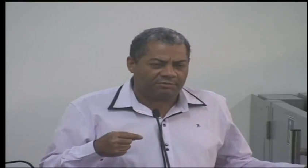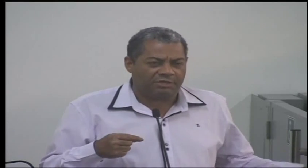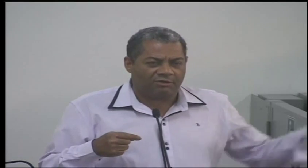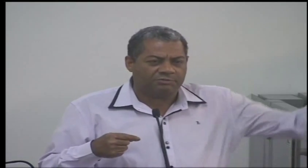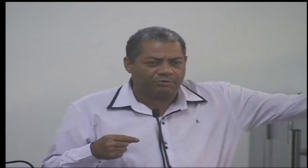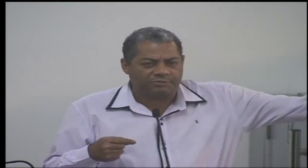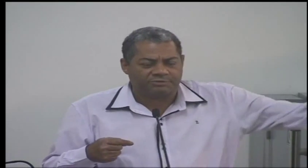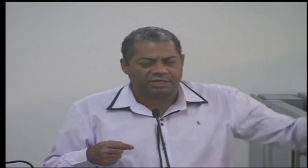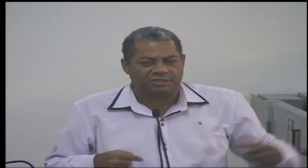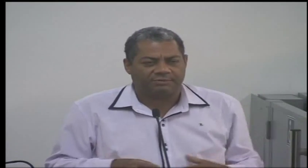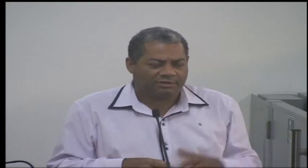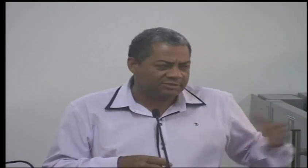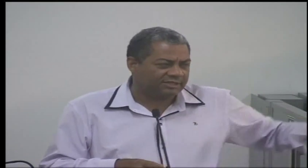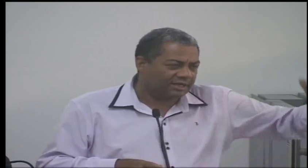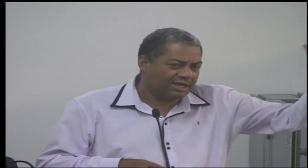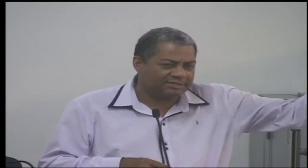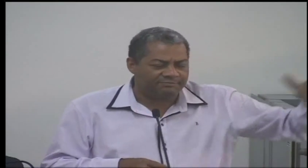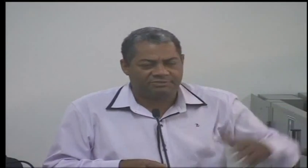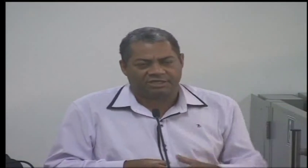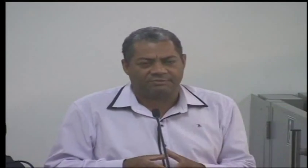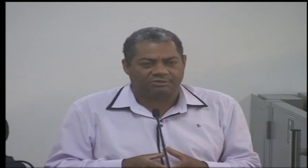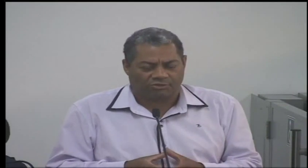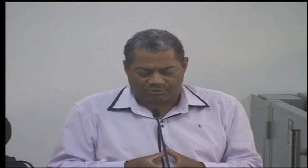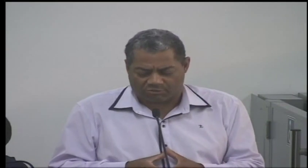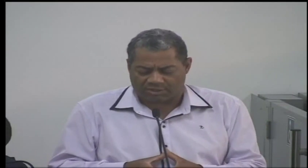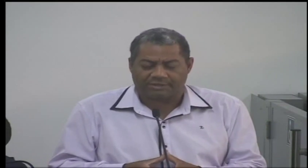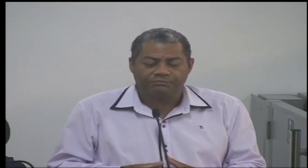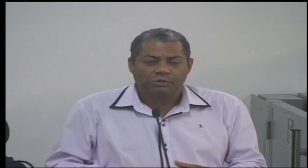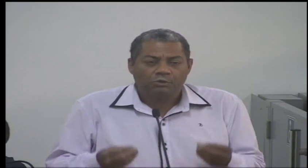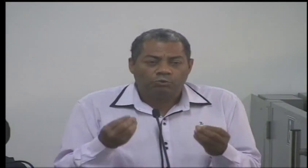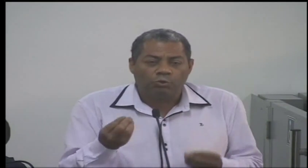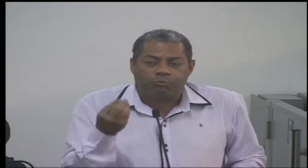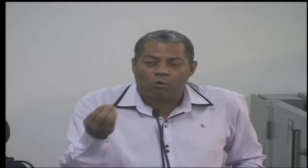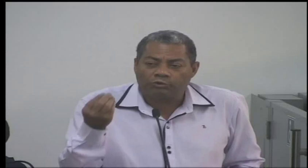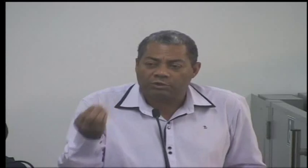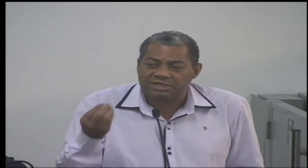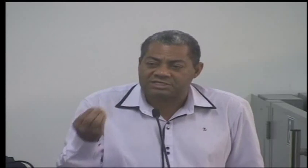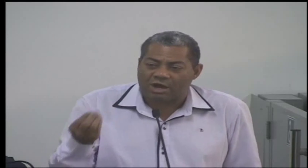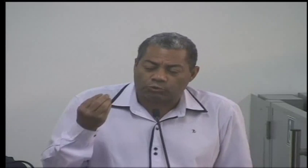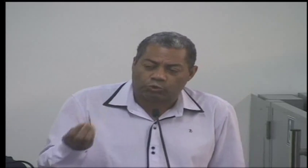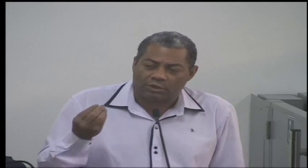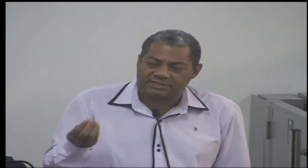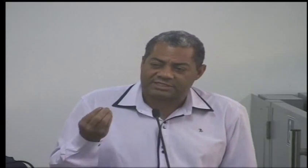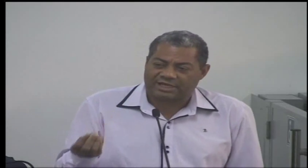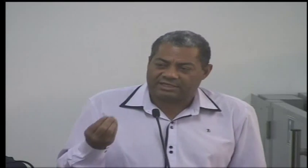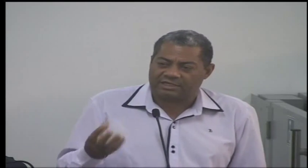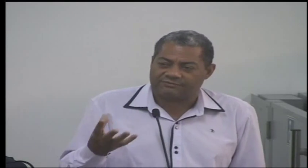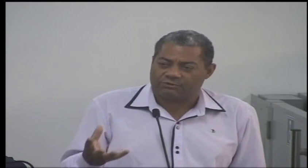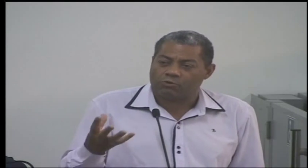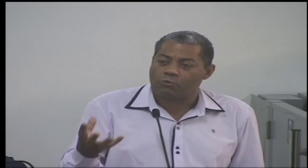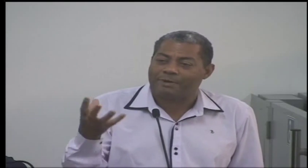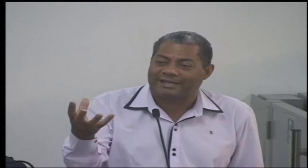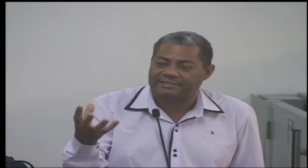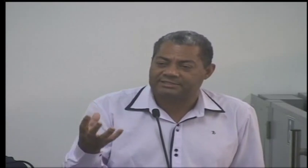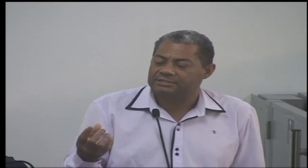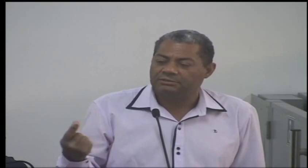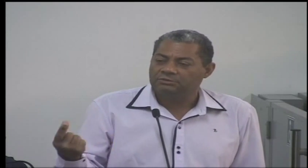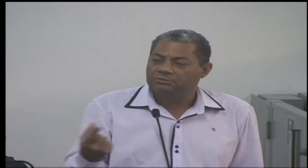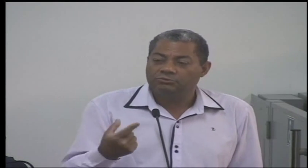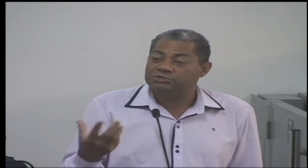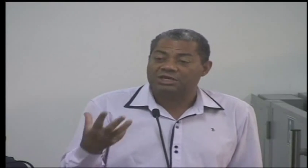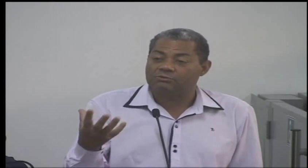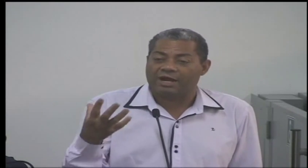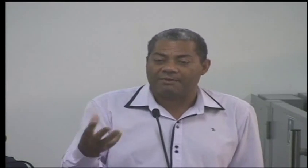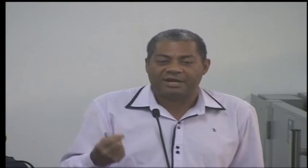com direção ao terminal, depois para o Jardim Santa Casa e Jardim Bartolomeu Grota. No ponto inicial, todas as cadeiras foram